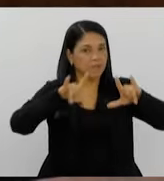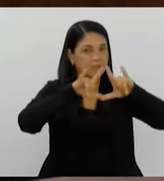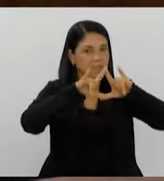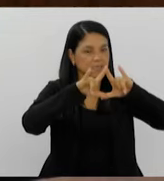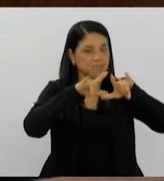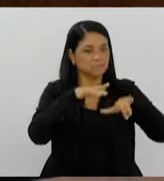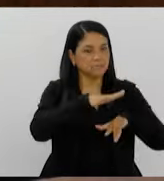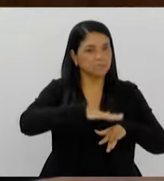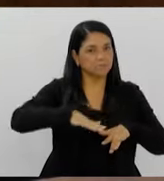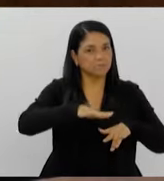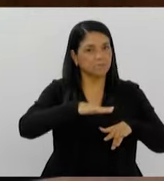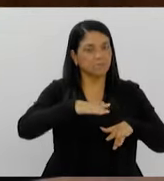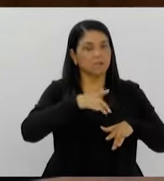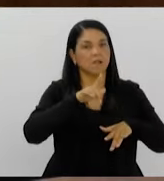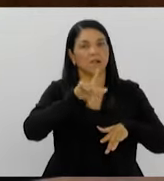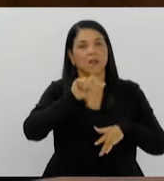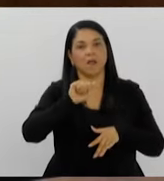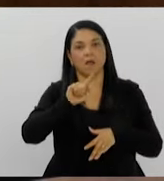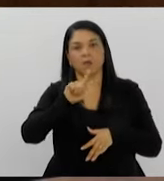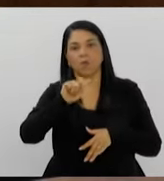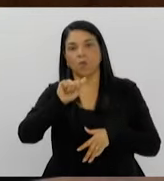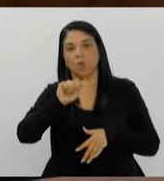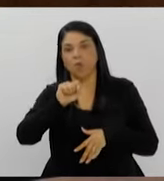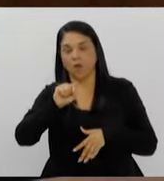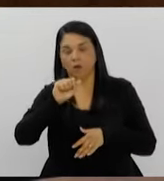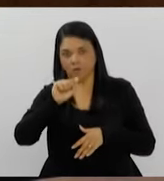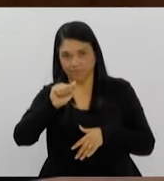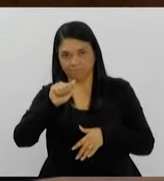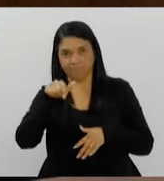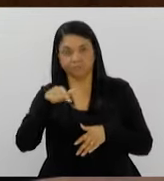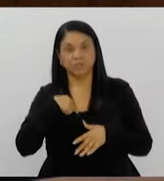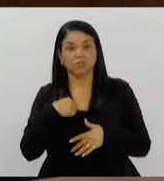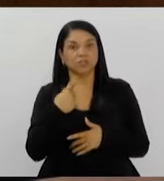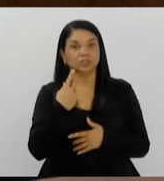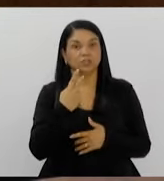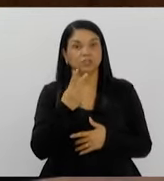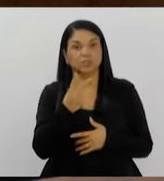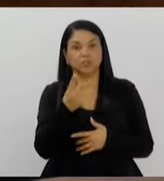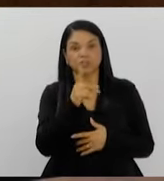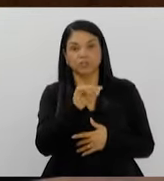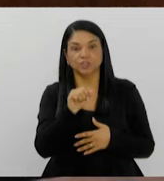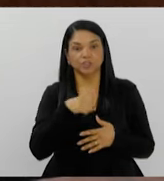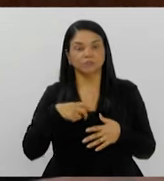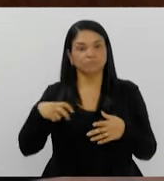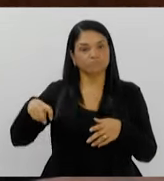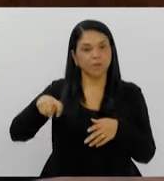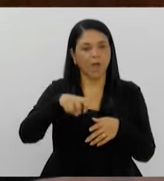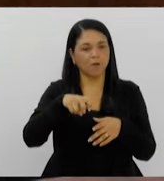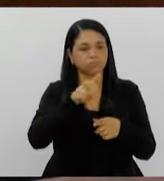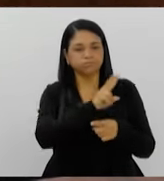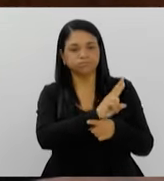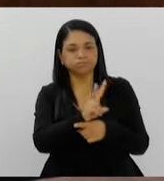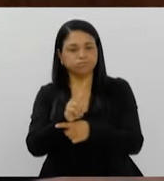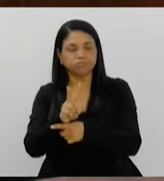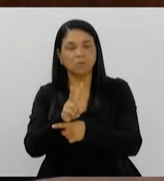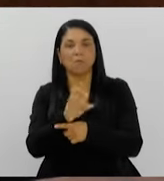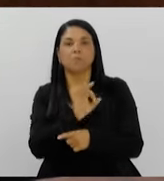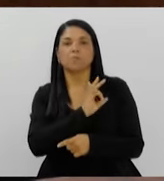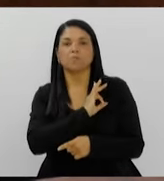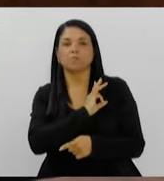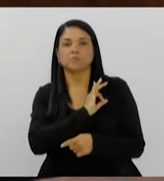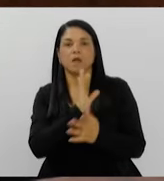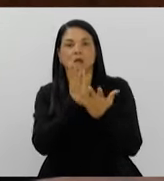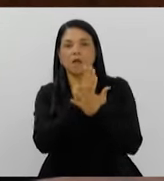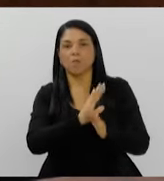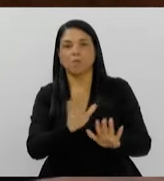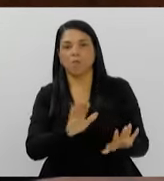lagoa vendendo segurança privada dois dias depois ele botou um carro lá acabou com aquele assunto pedir